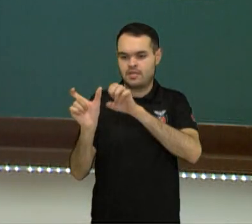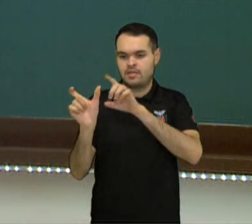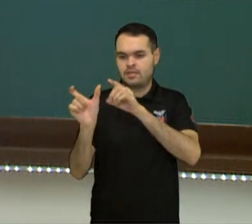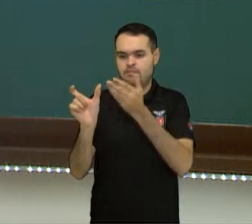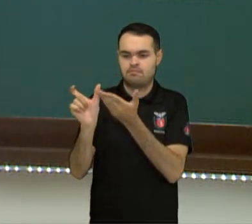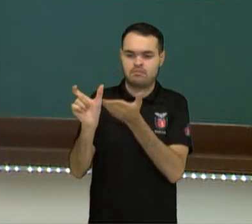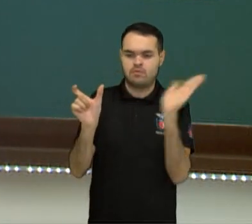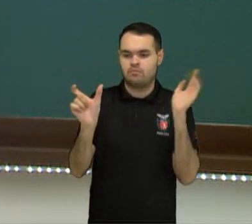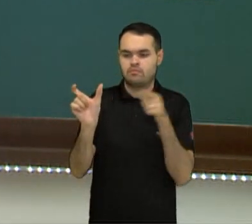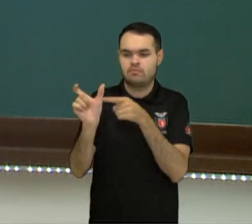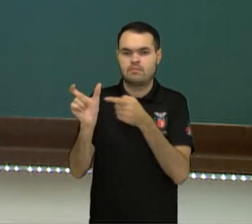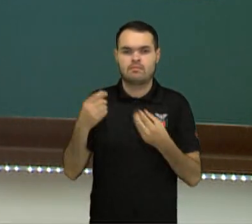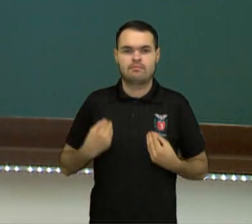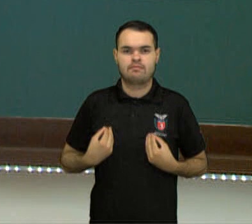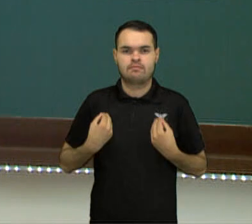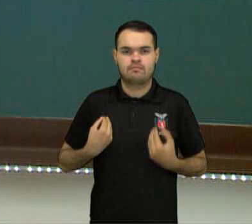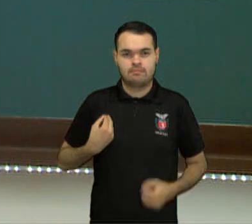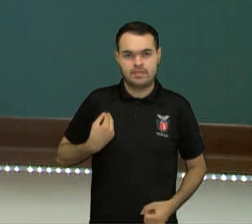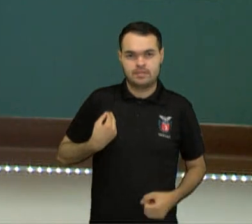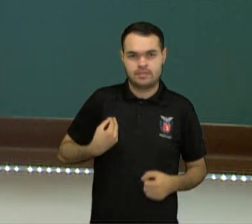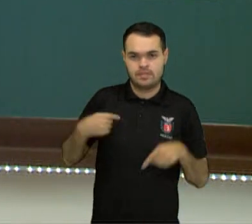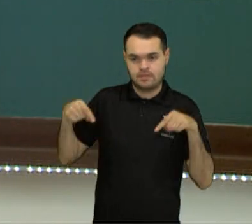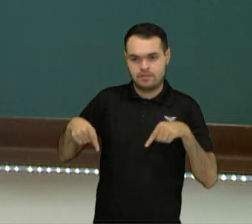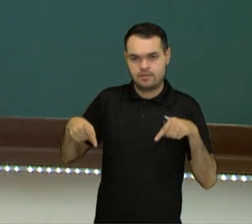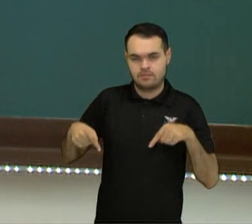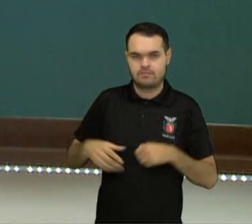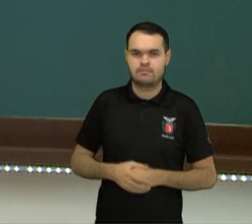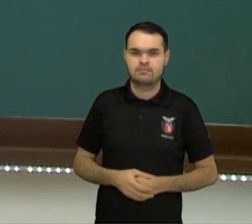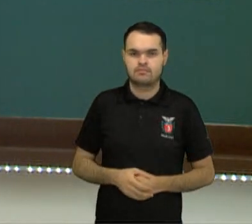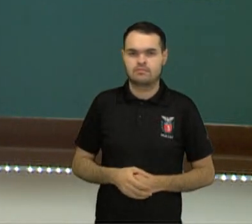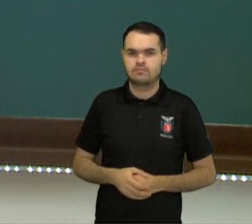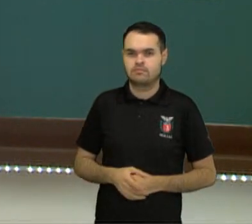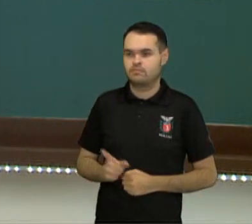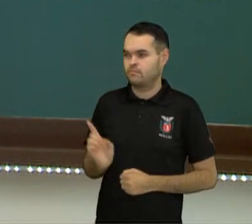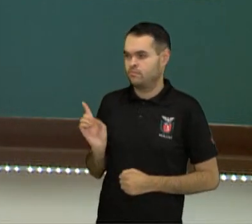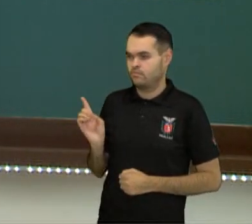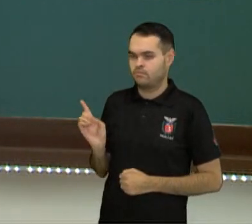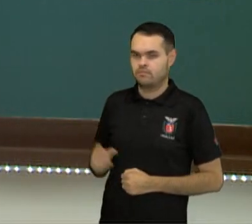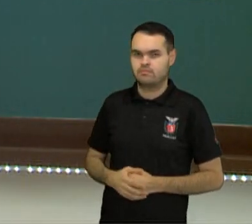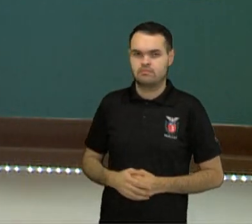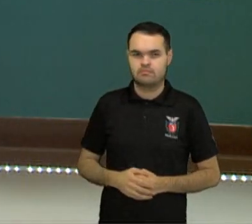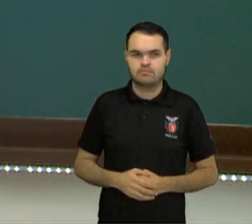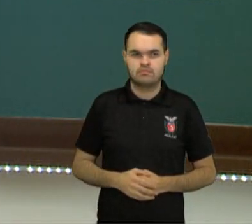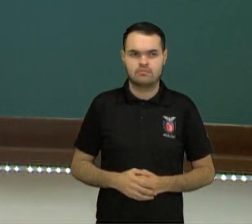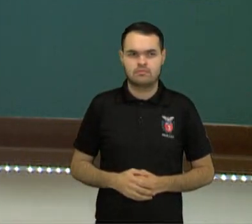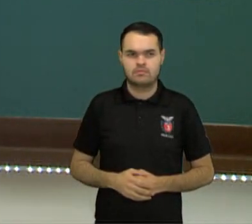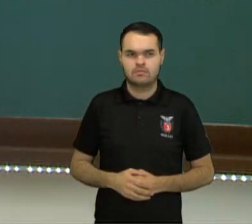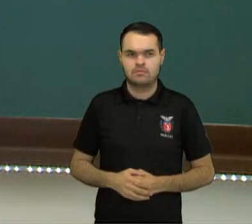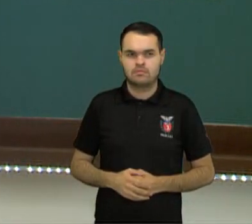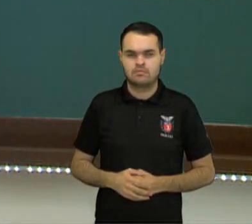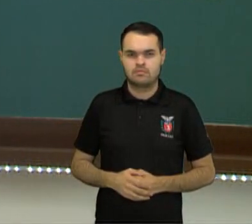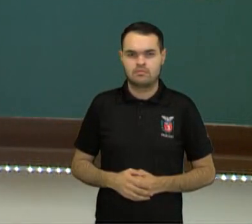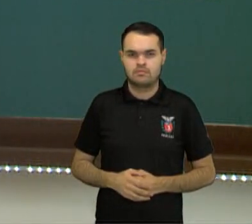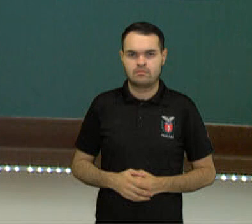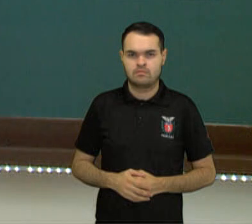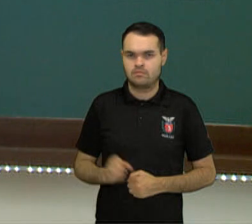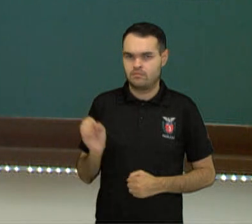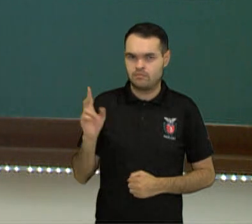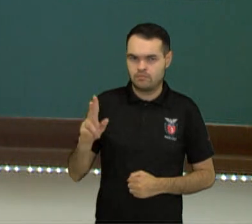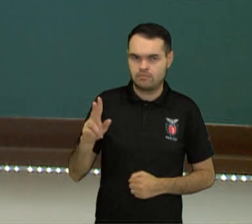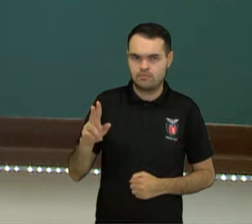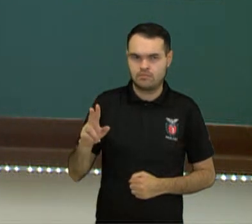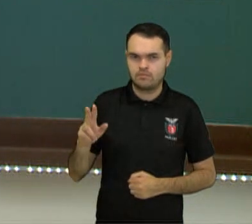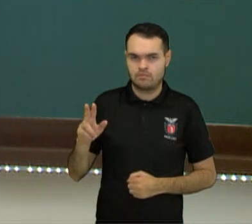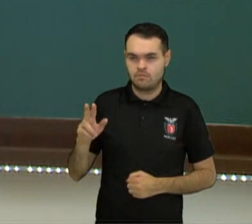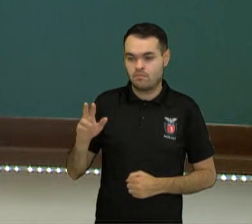no presente. Ó, visit, travel, love, aqui não tira o E, por favor, walk,